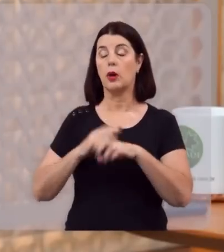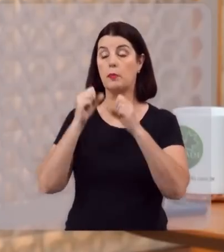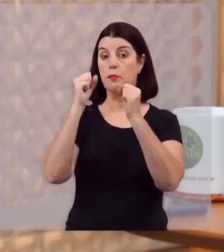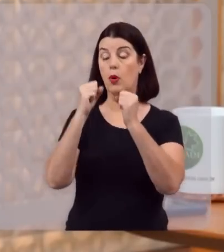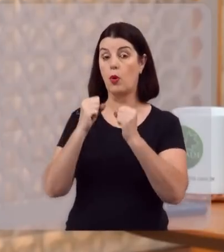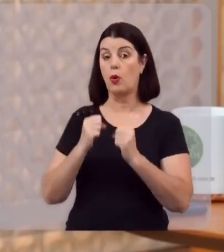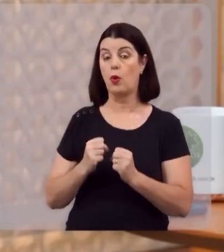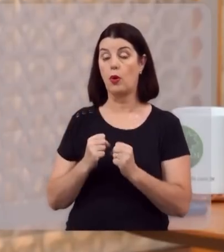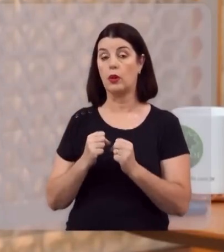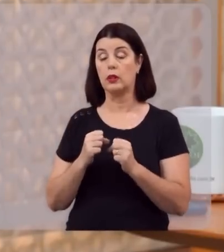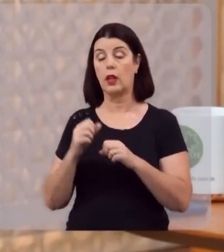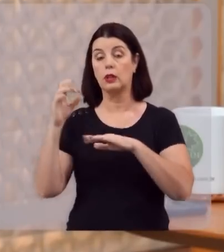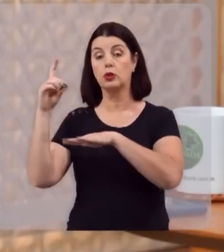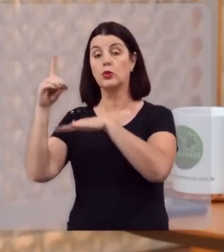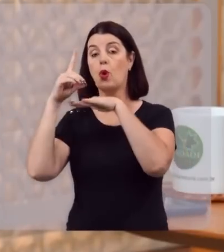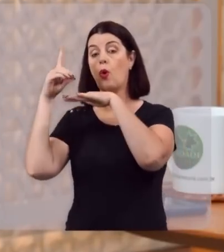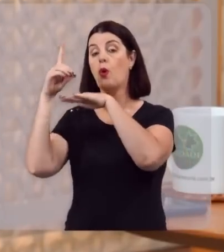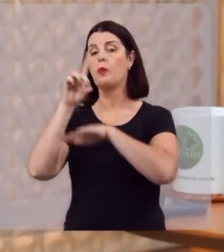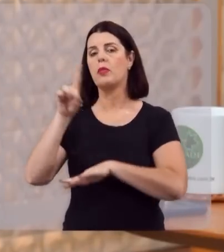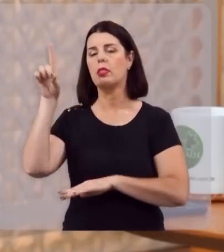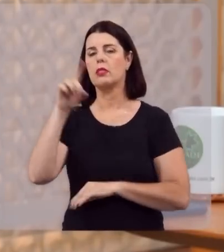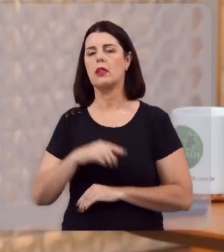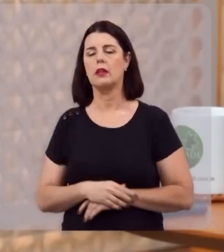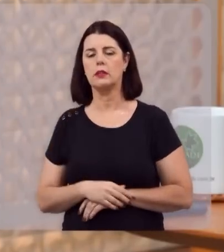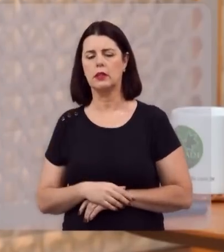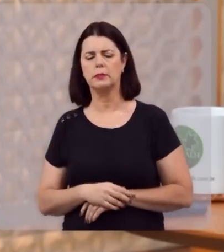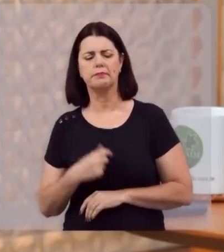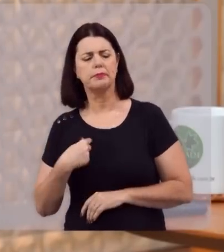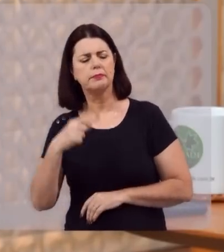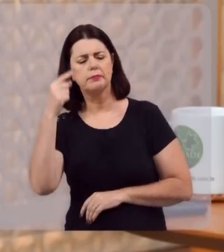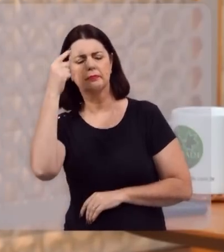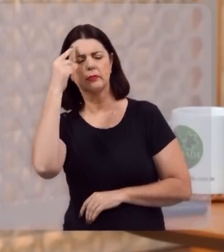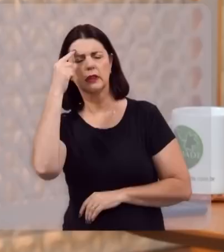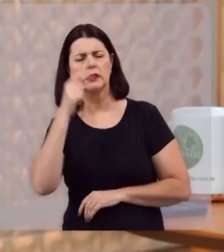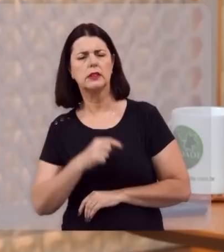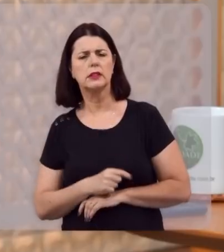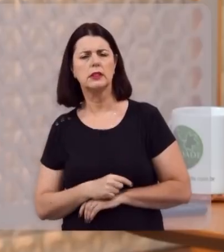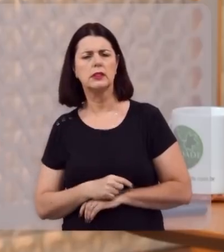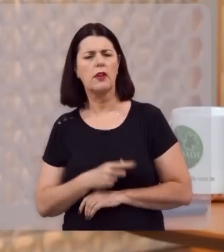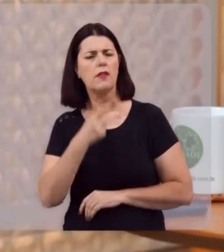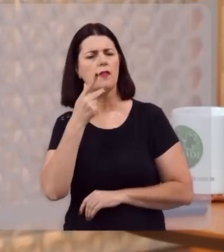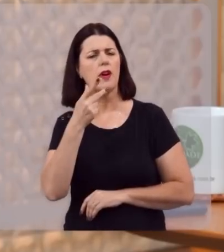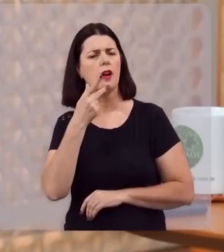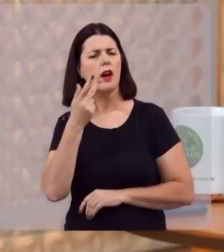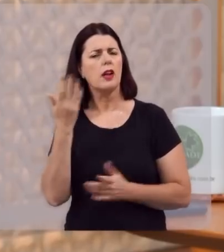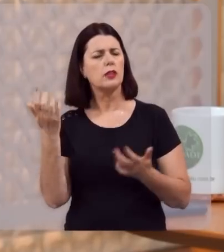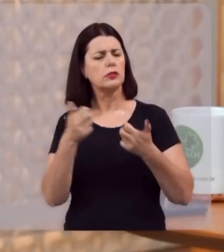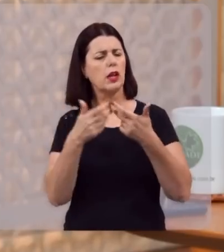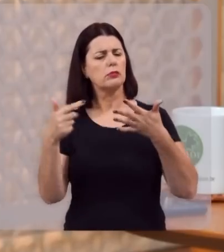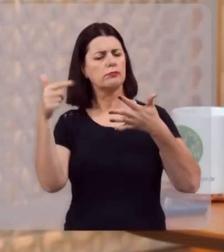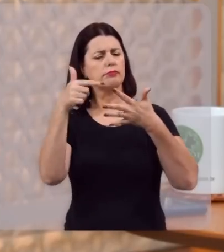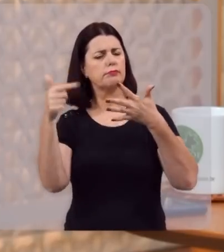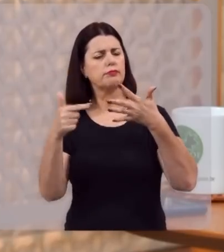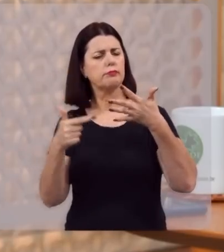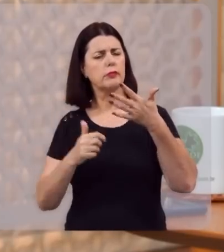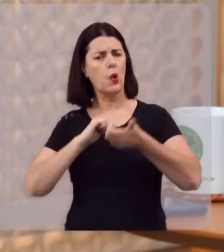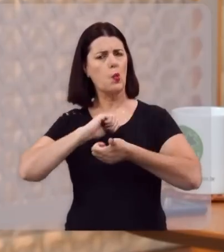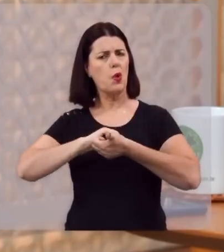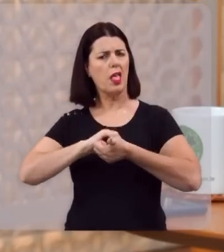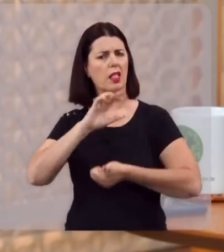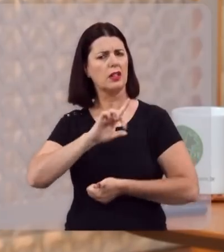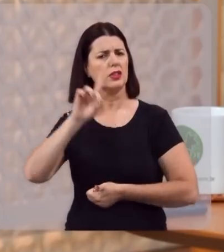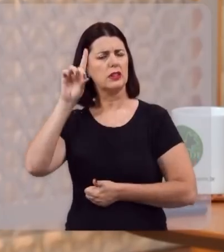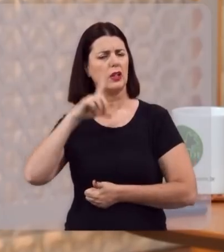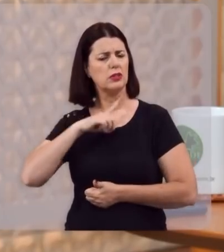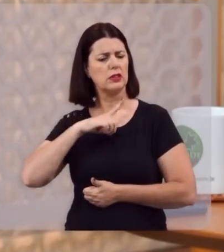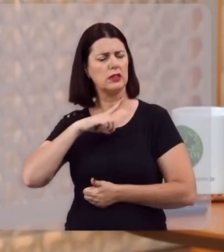esse poder sobre a soberania de Deus nesse sentido pastor Jean falando dos atributos de